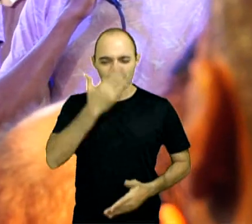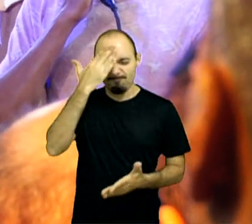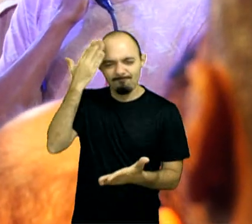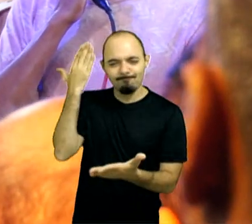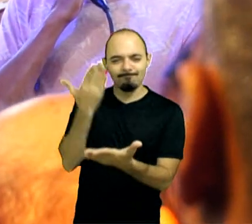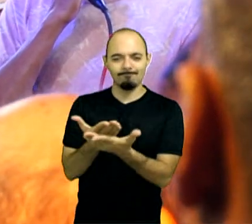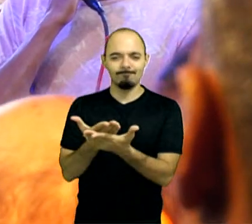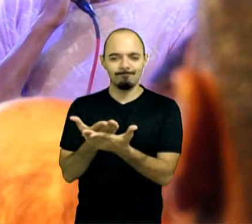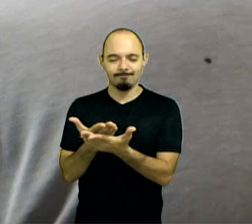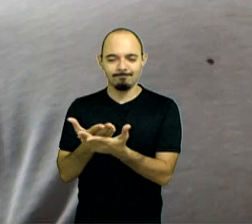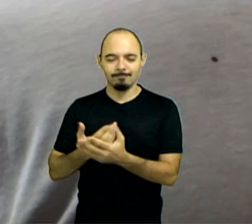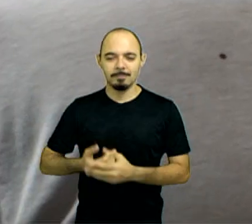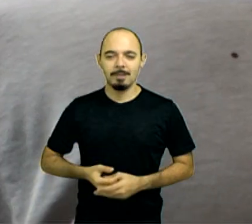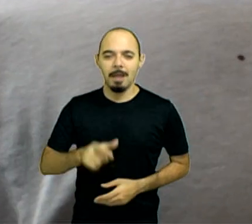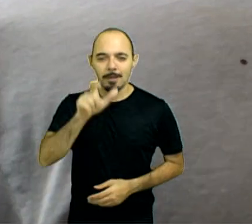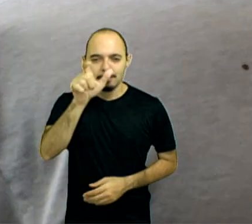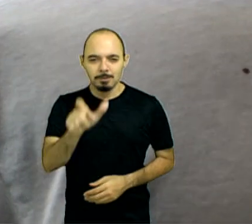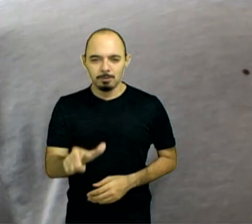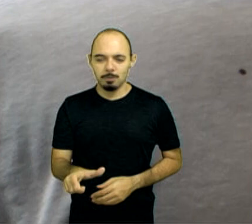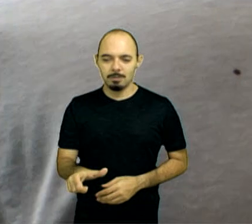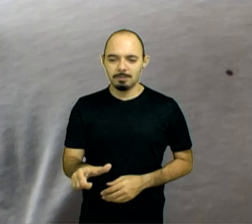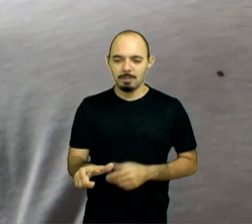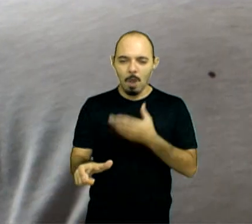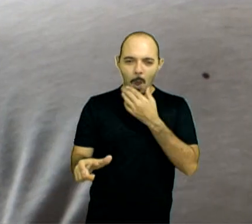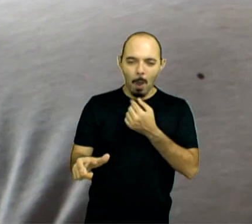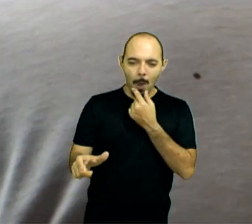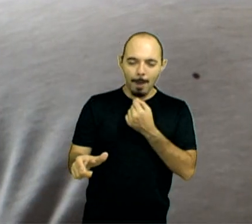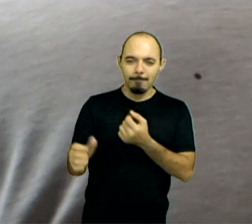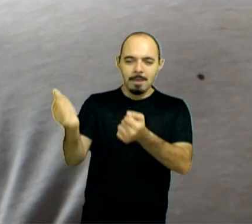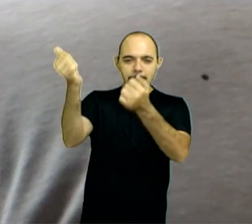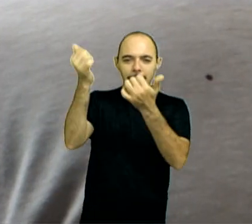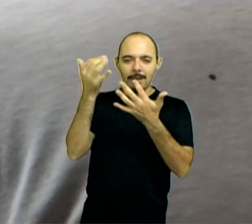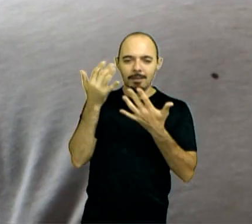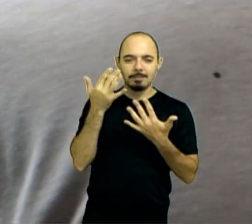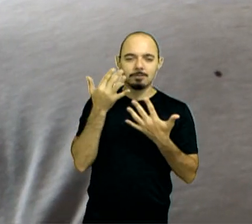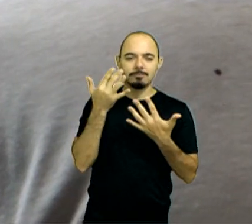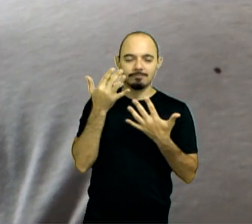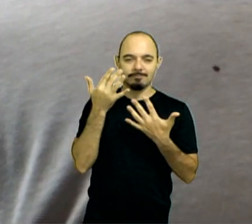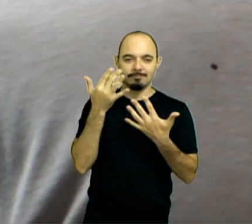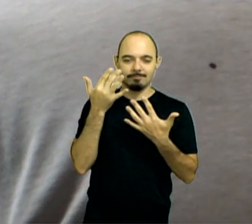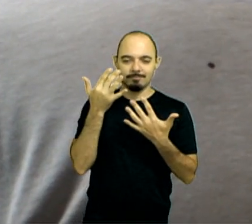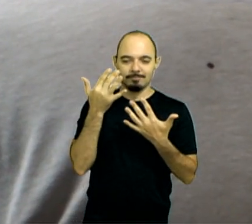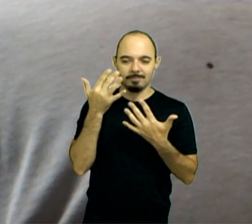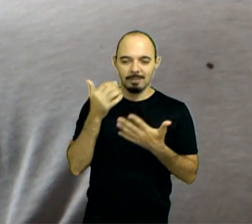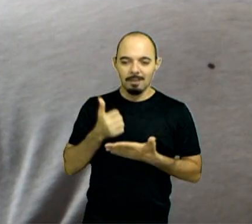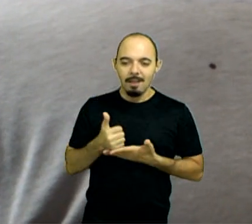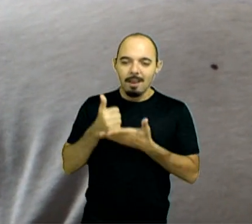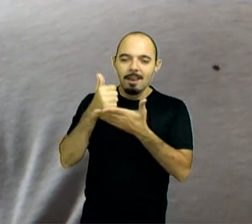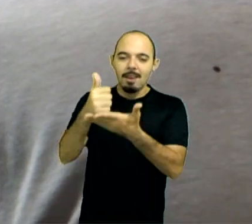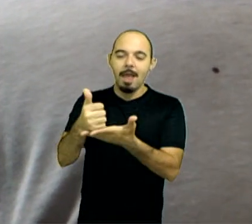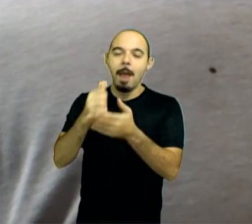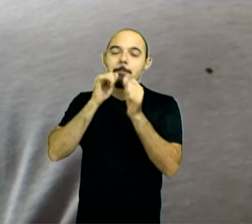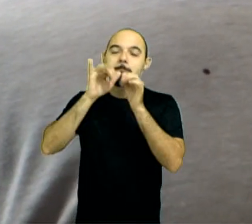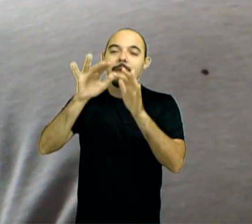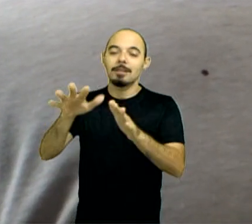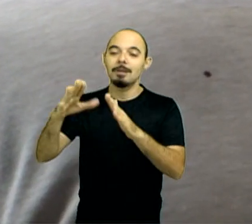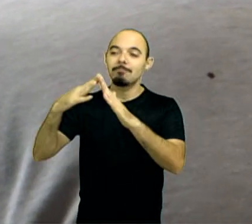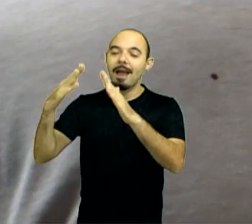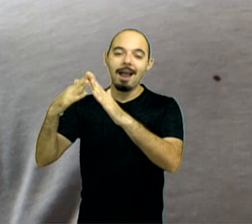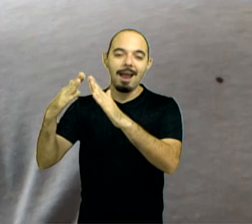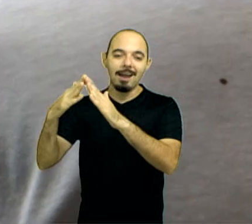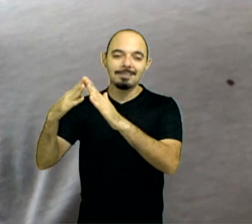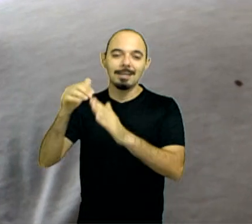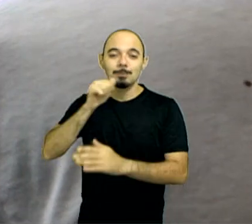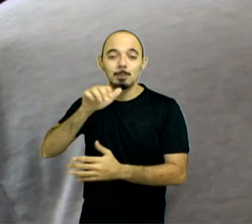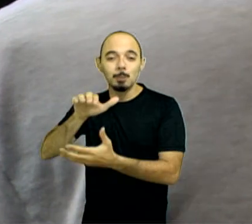homem cheio de bênçãos leva a bênção para dentro de casa. Uma